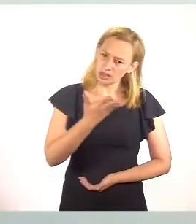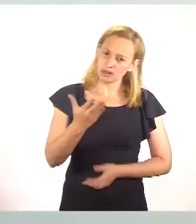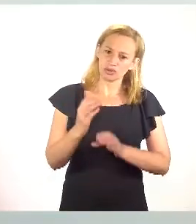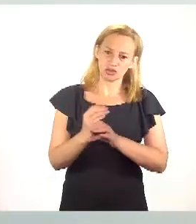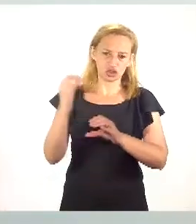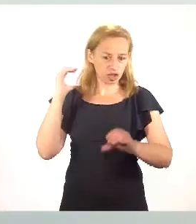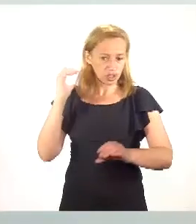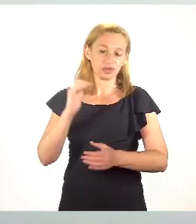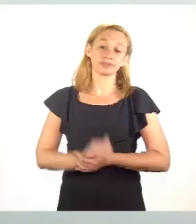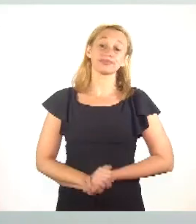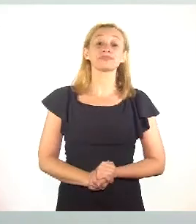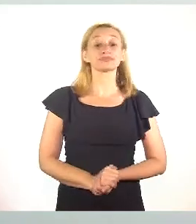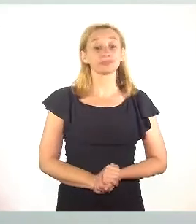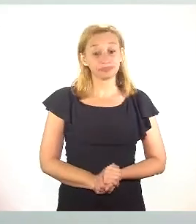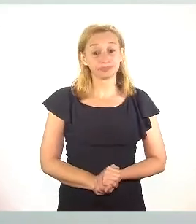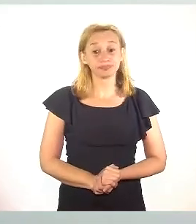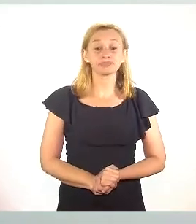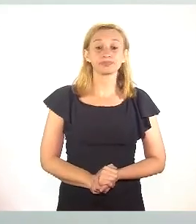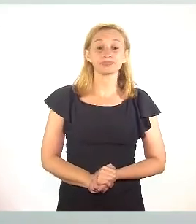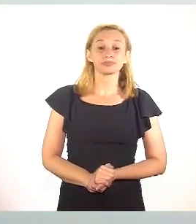engenheiro.